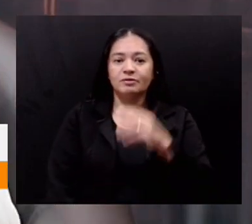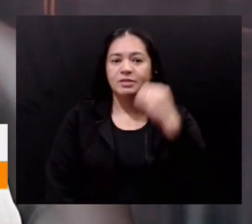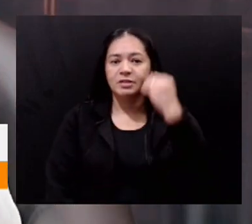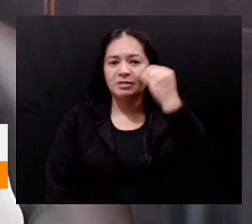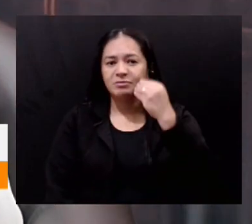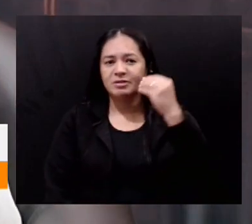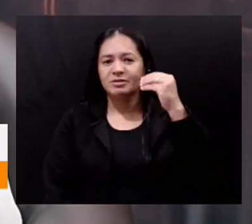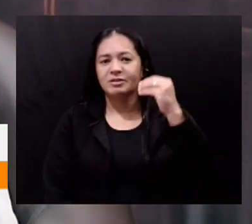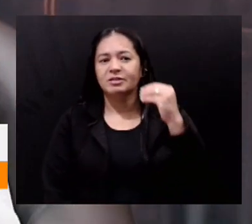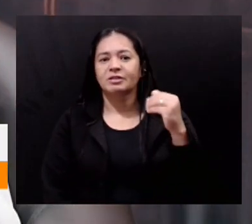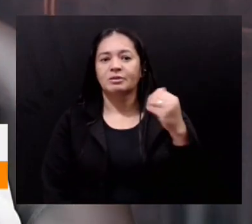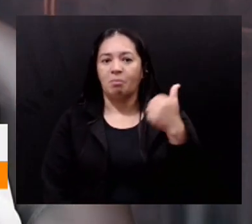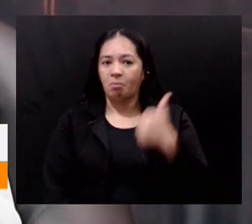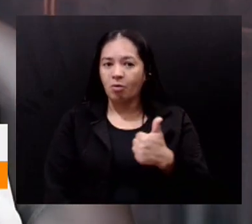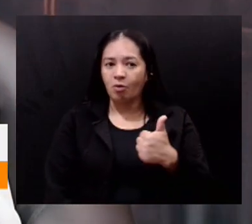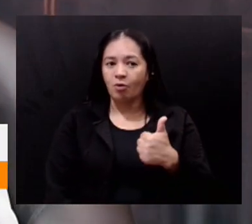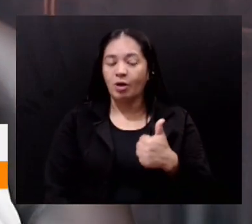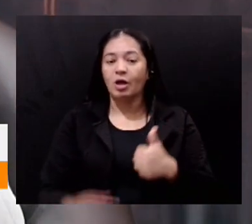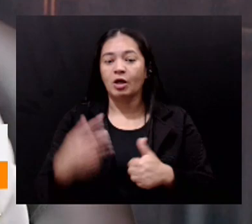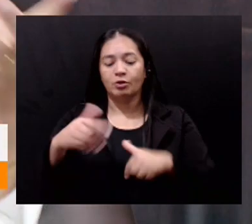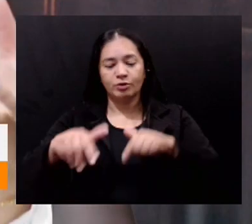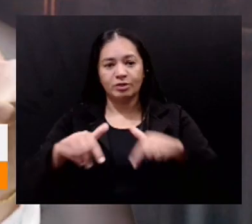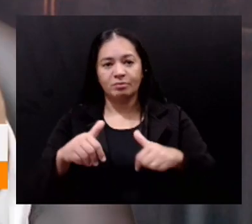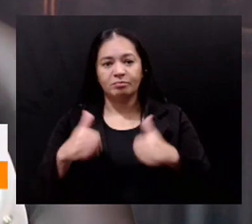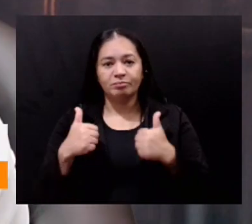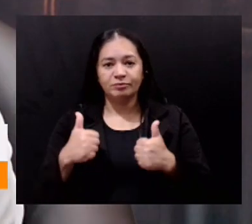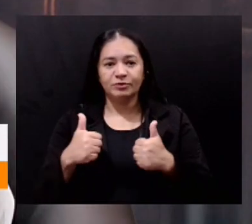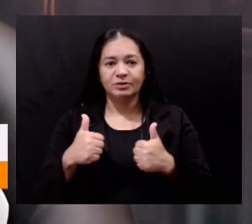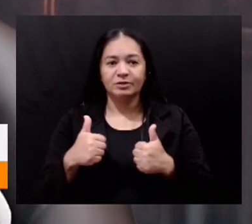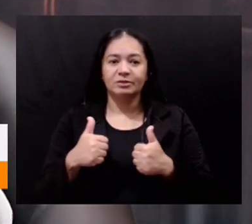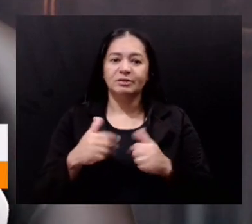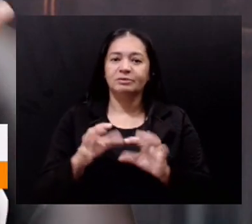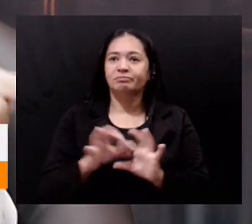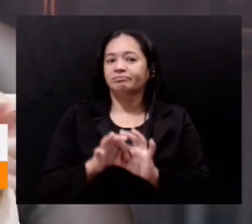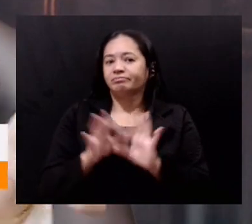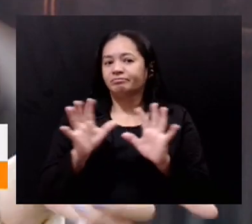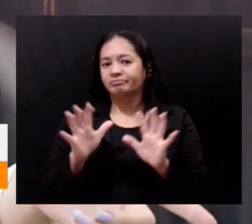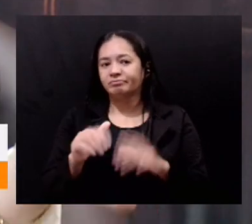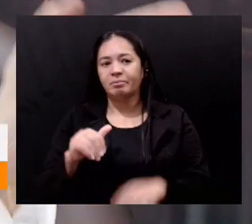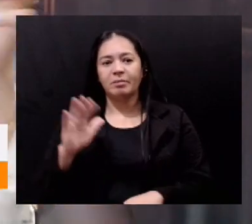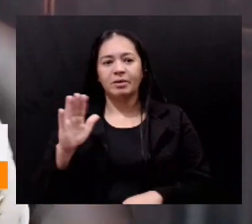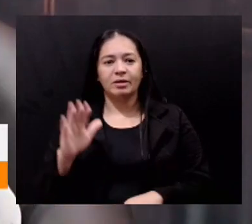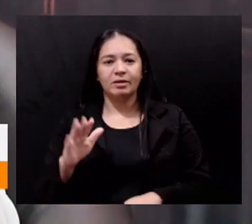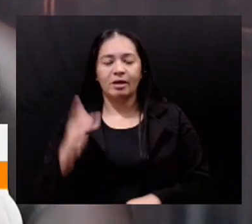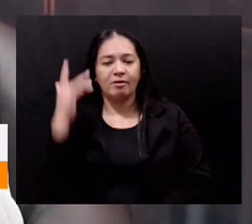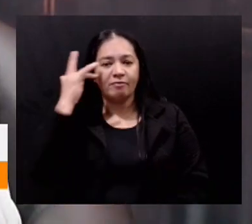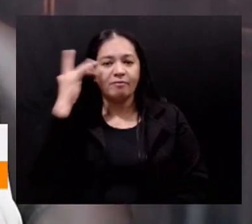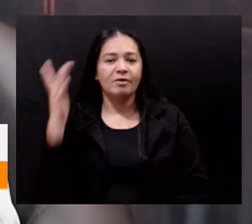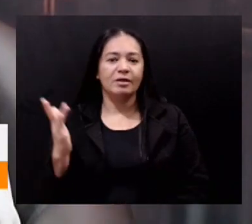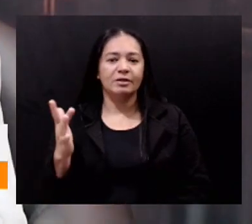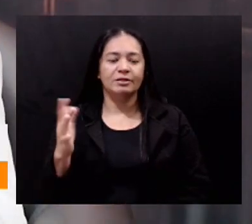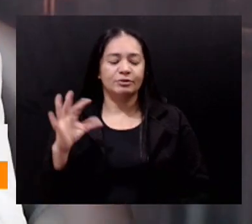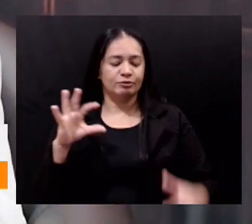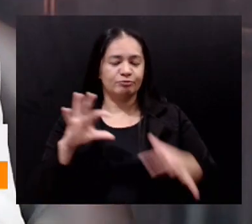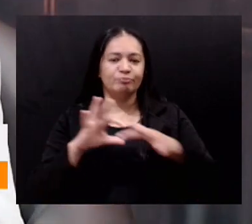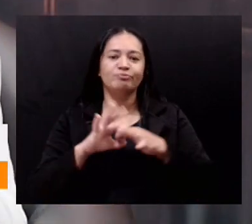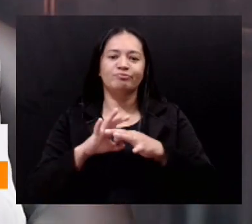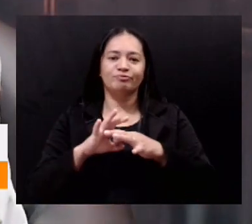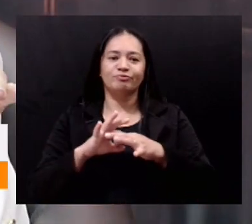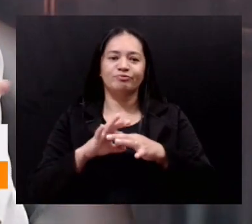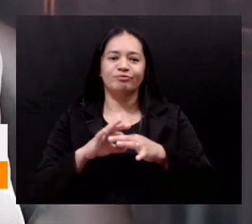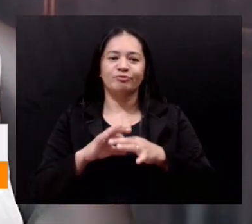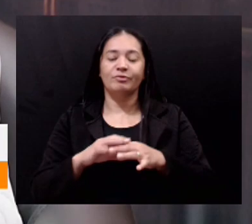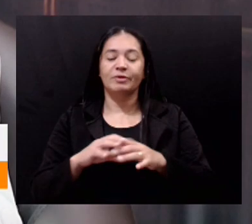nos seus trabalhos anteriores, você acaba estando mais aberto, tendo mais facilidade de criar esse vínculo no Uhum. ambiente profissional. Agora,